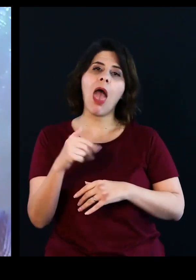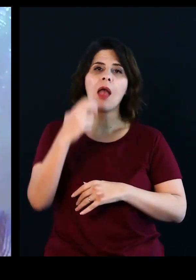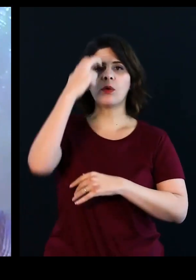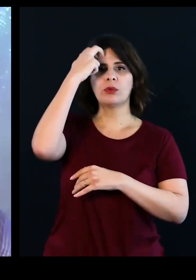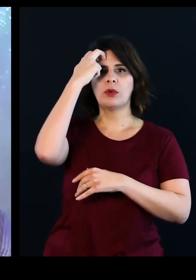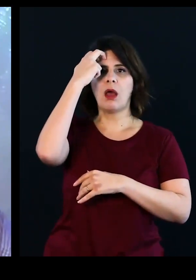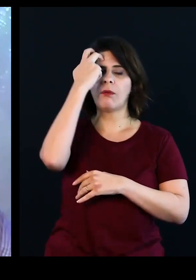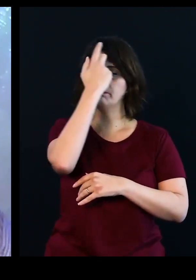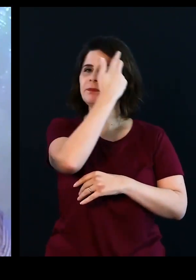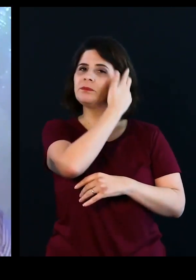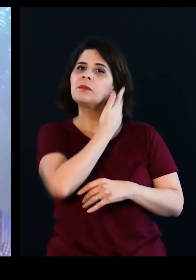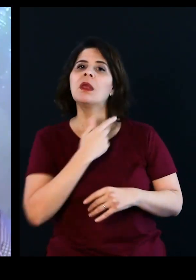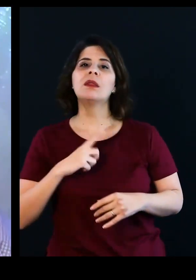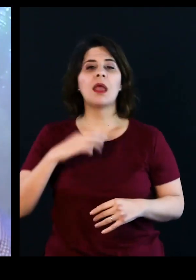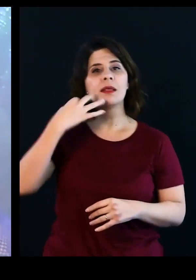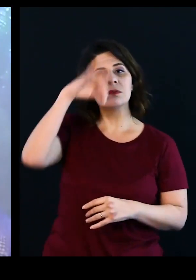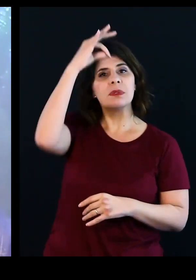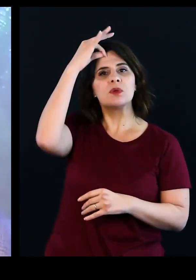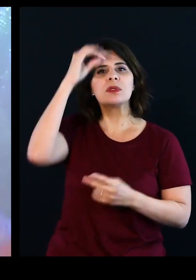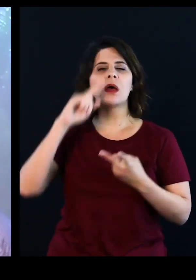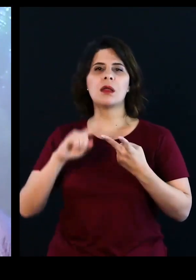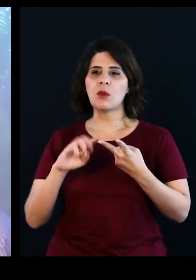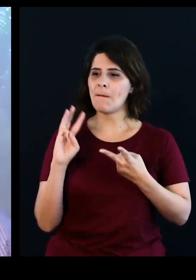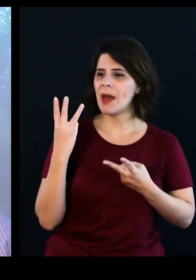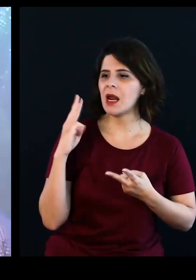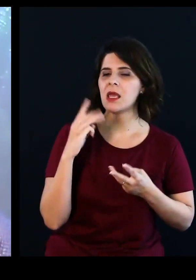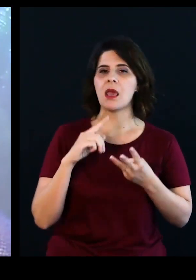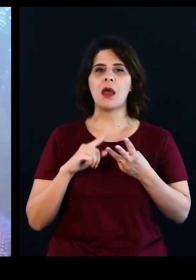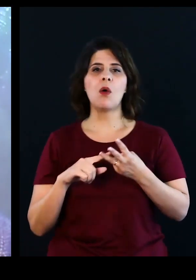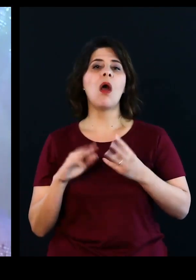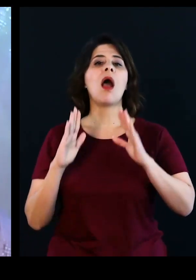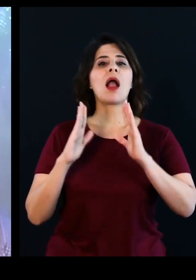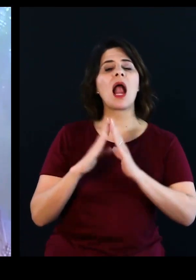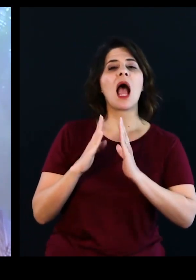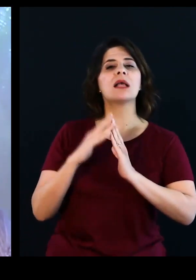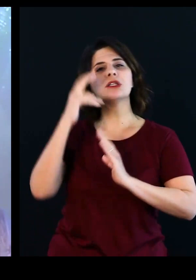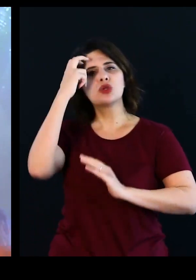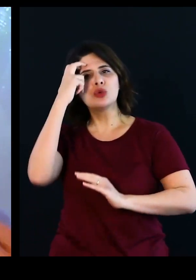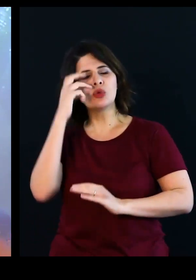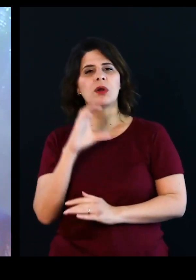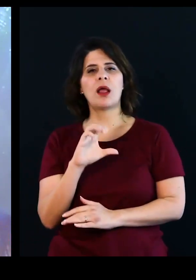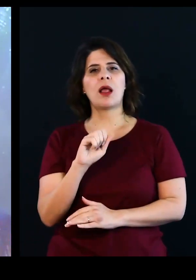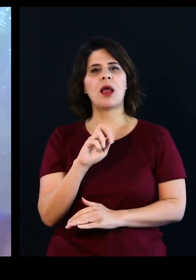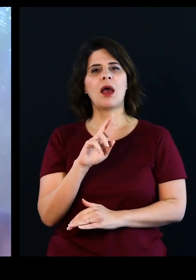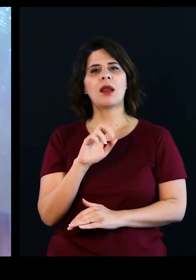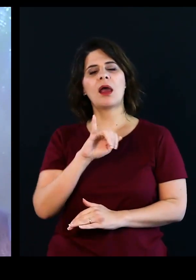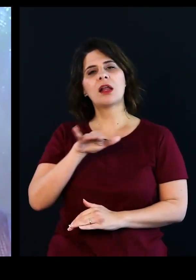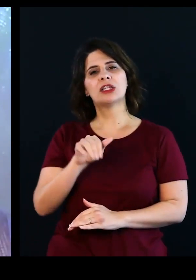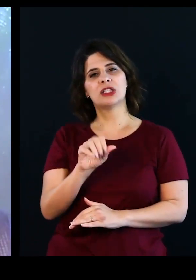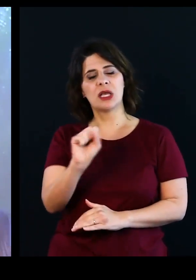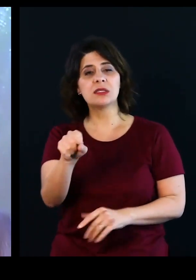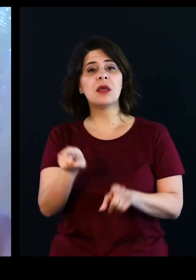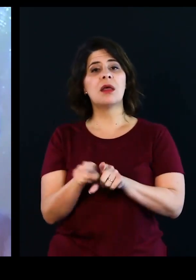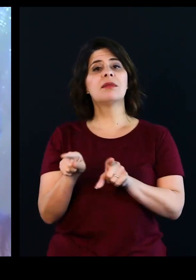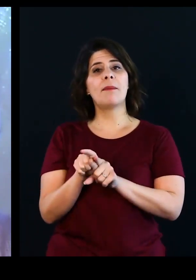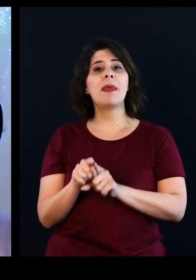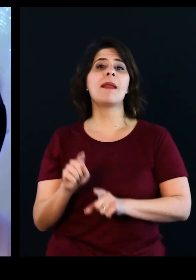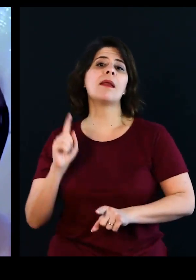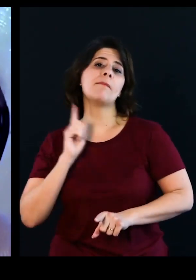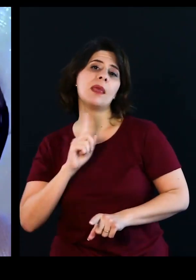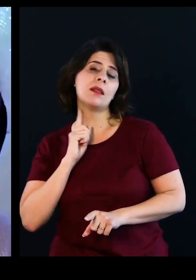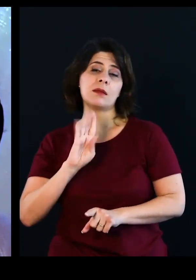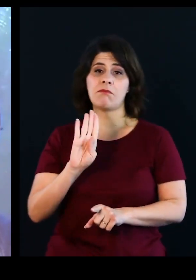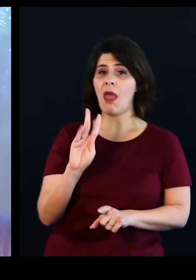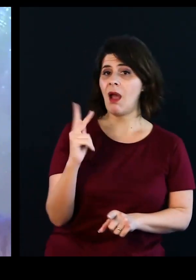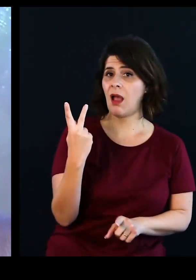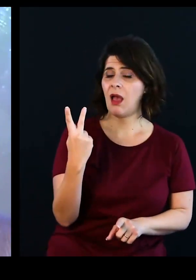Centro Cultural Vale do Maranhão, a Casa de Cultura de Canaã dos Carajás e o Memorial Vale de Belo Horizonte. E a gente, nesse período, a